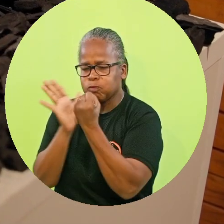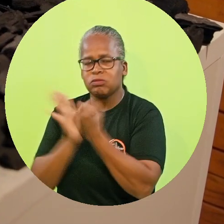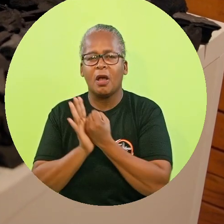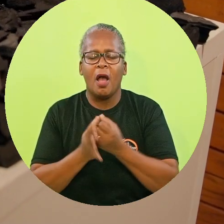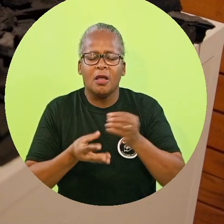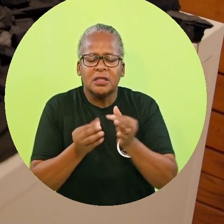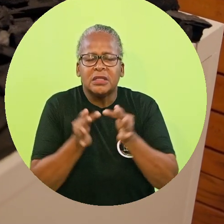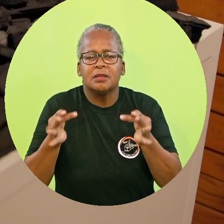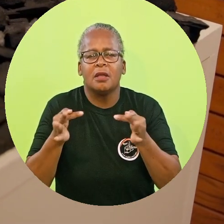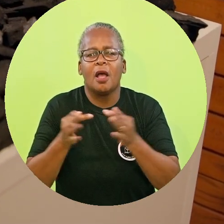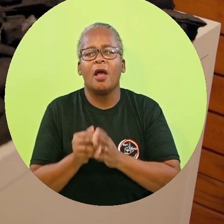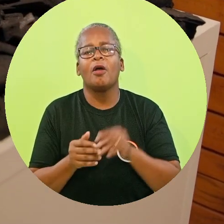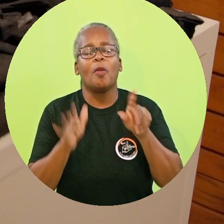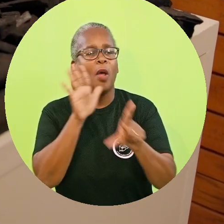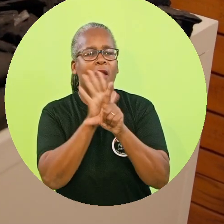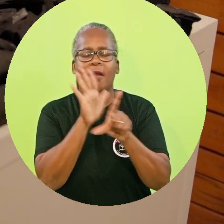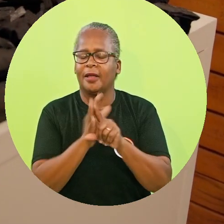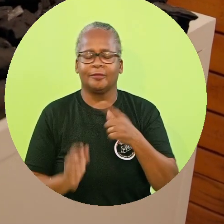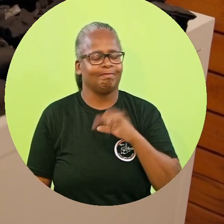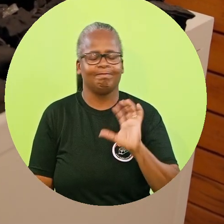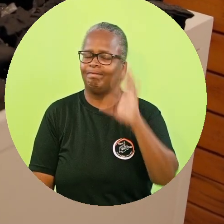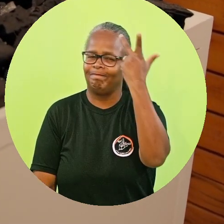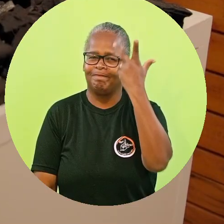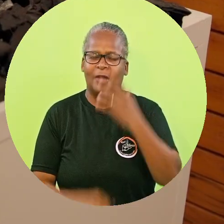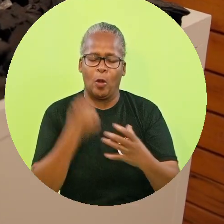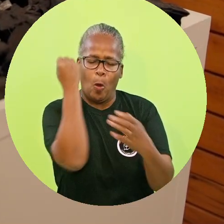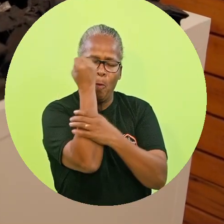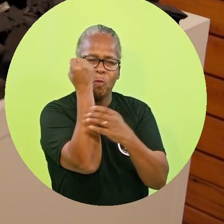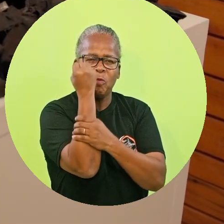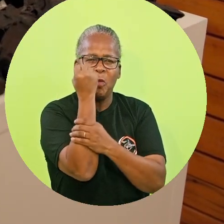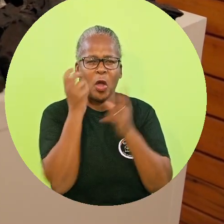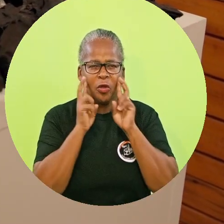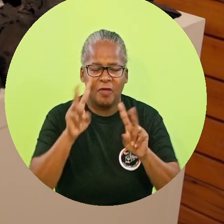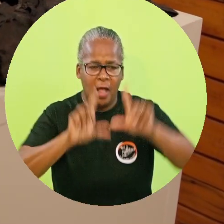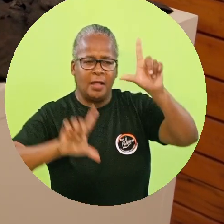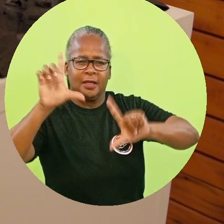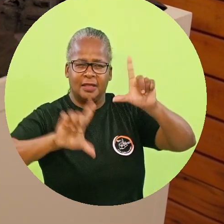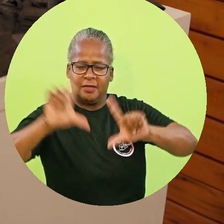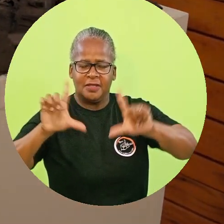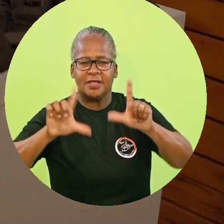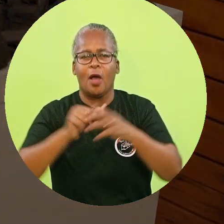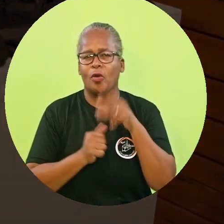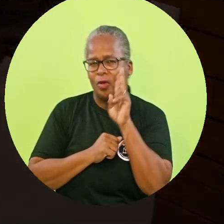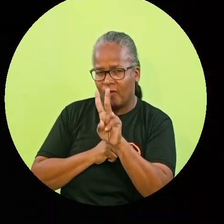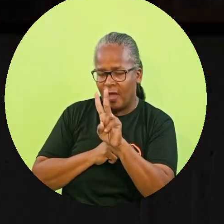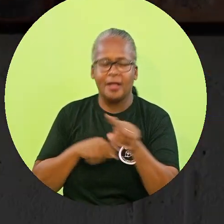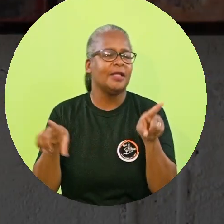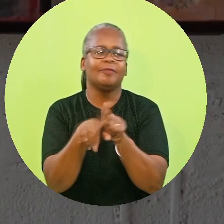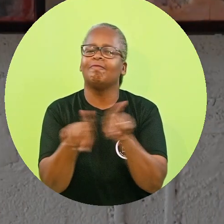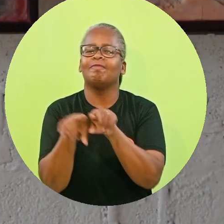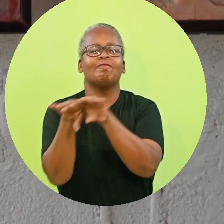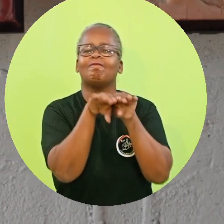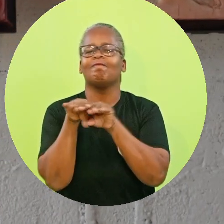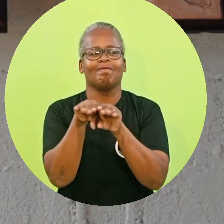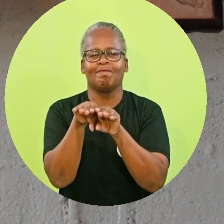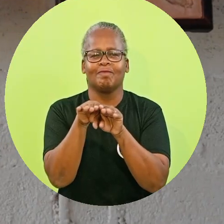cumpre. O toco que queimei na fogueira e o que você não vê queimar no noticiário são a mesma coisa.